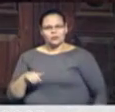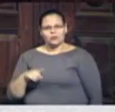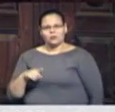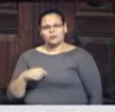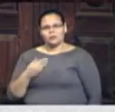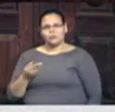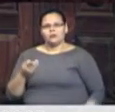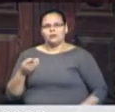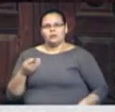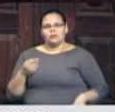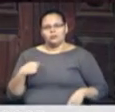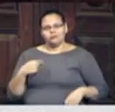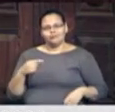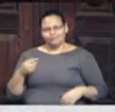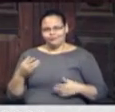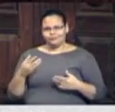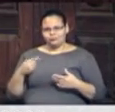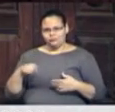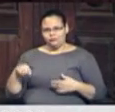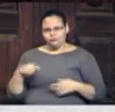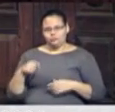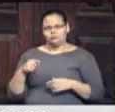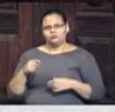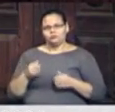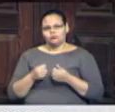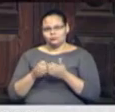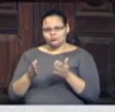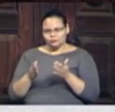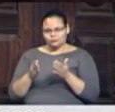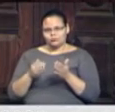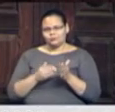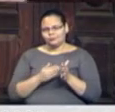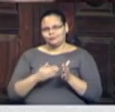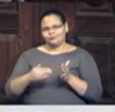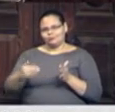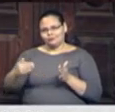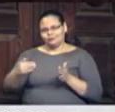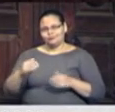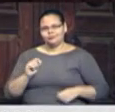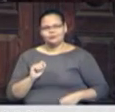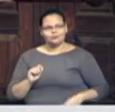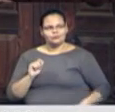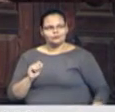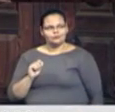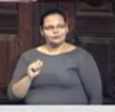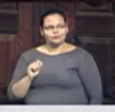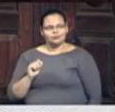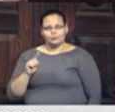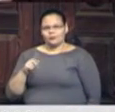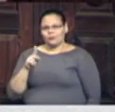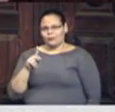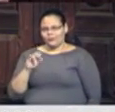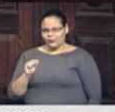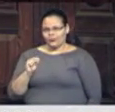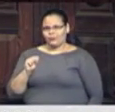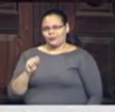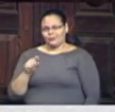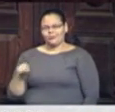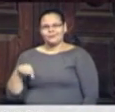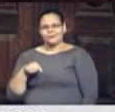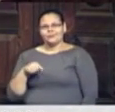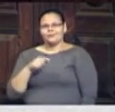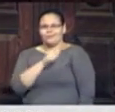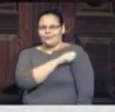ela foi concebida a partir de pais de alunos e